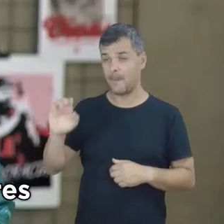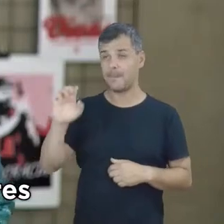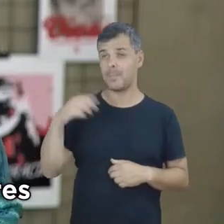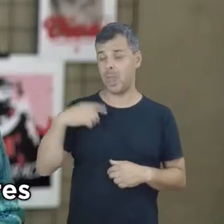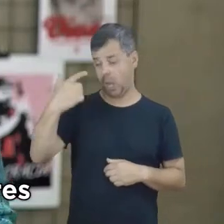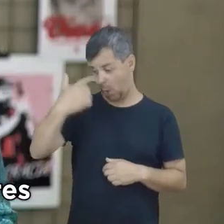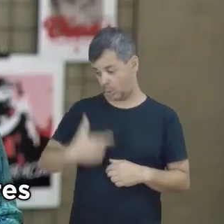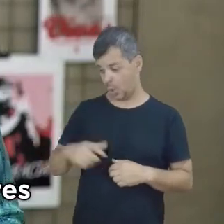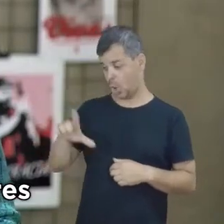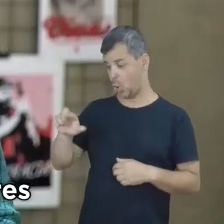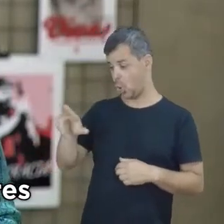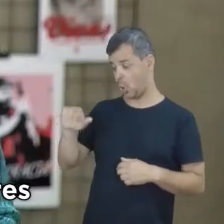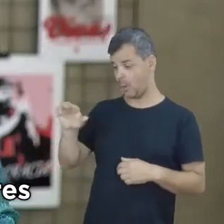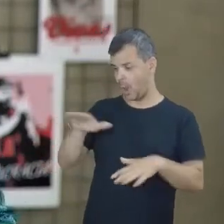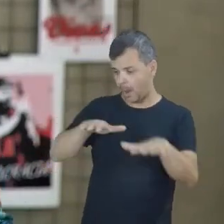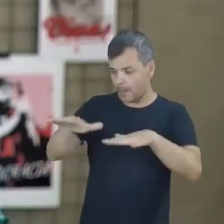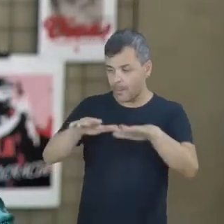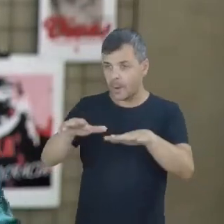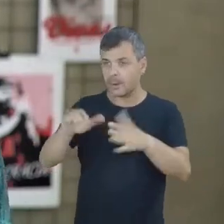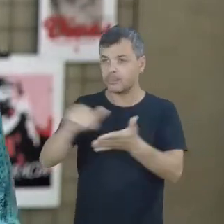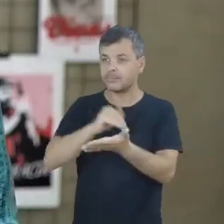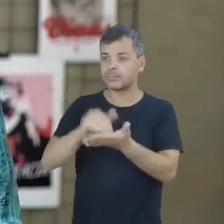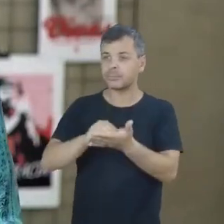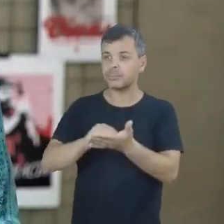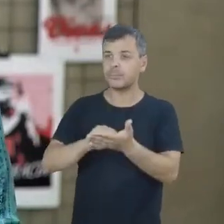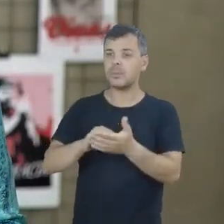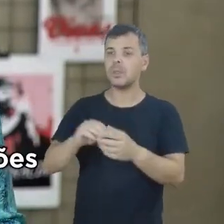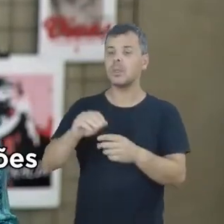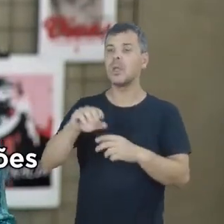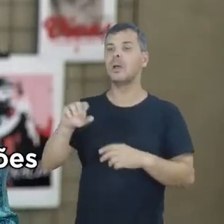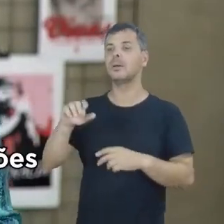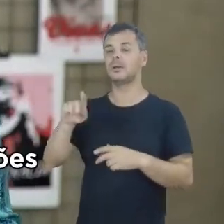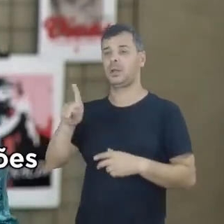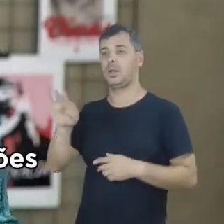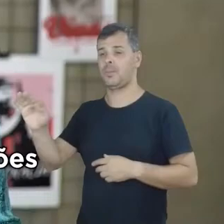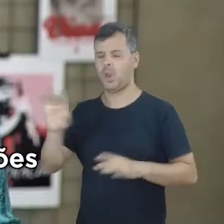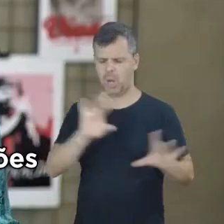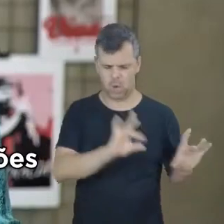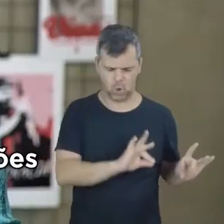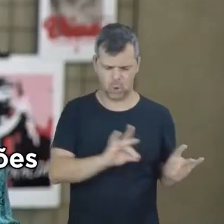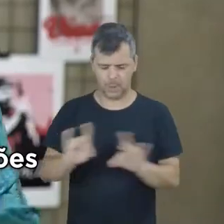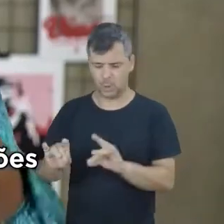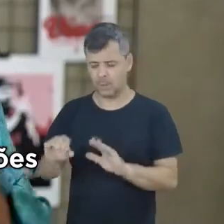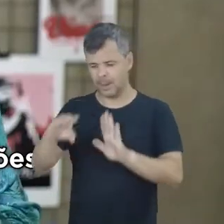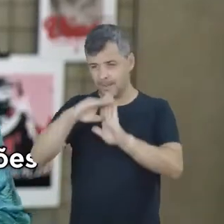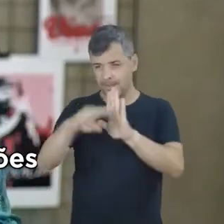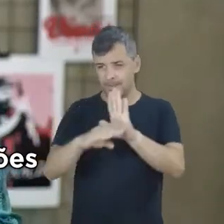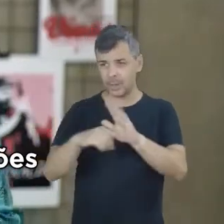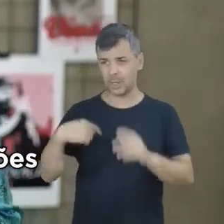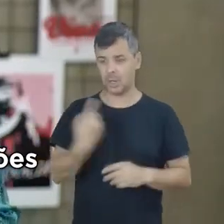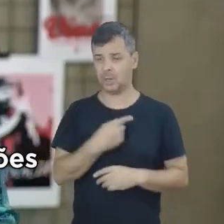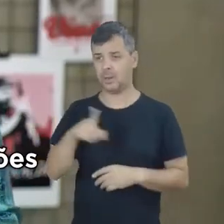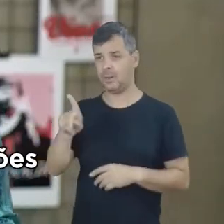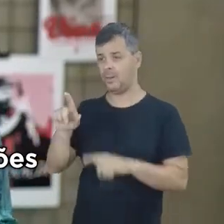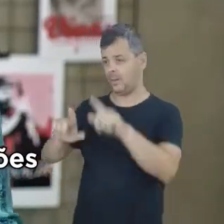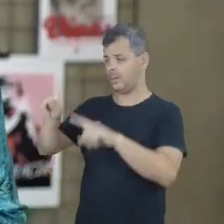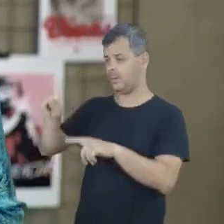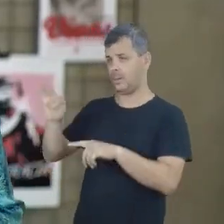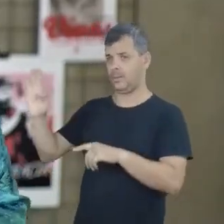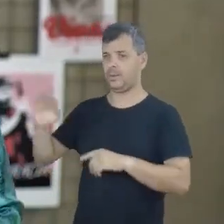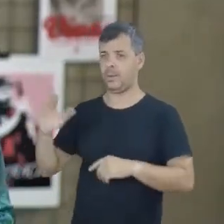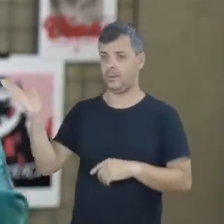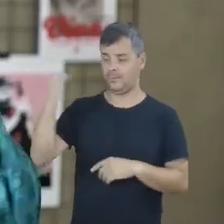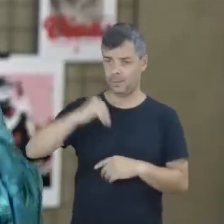sou Lucinha, secretária de Movimentos Populares da Executiva Nacional do PT e acompanho todas as programações da nossa TV, da TV